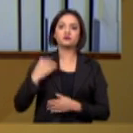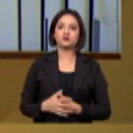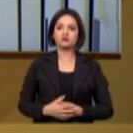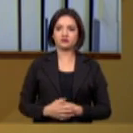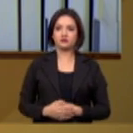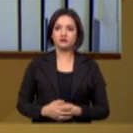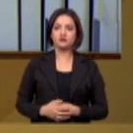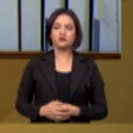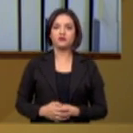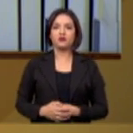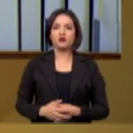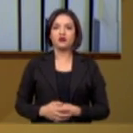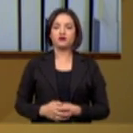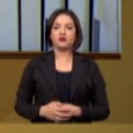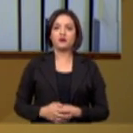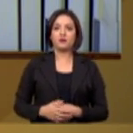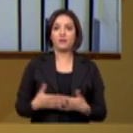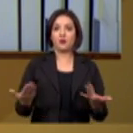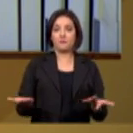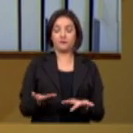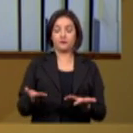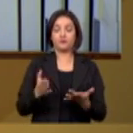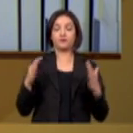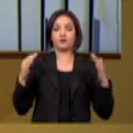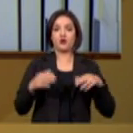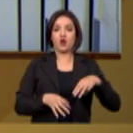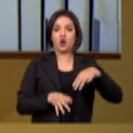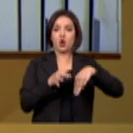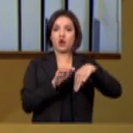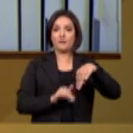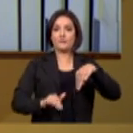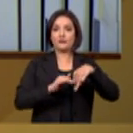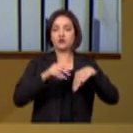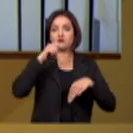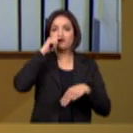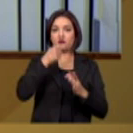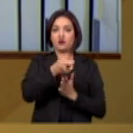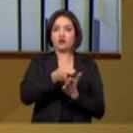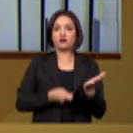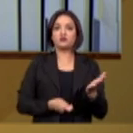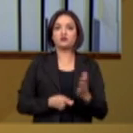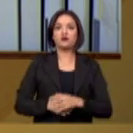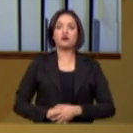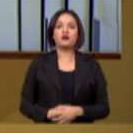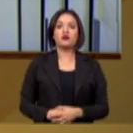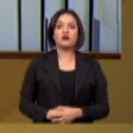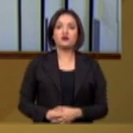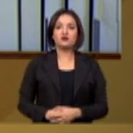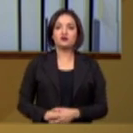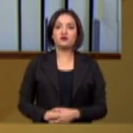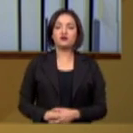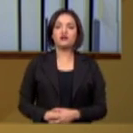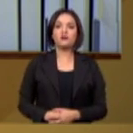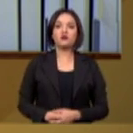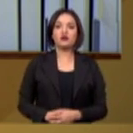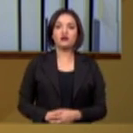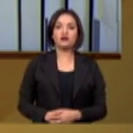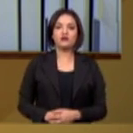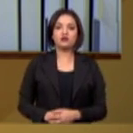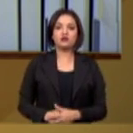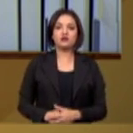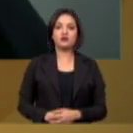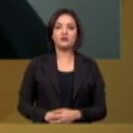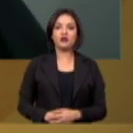inicialmente ao ministro luiz edson fachin relator em ambos os efeitos é só presidente